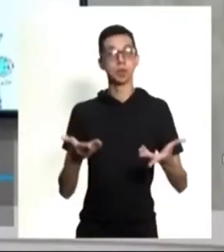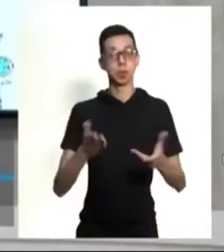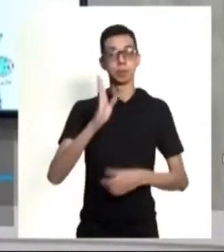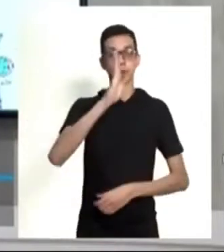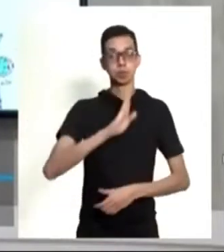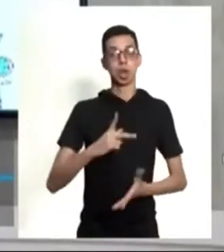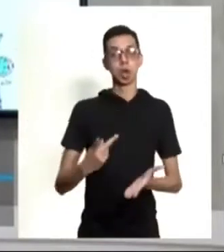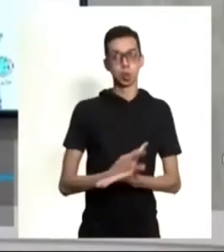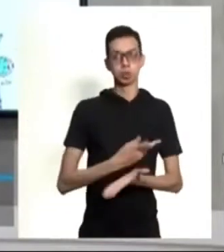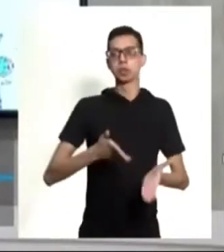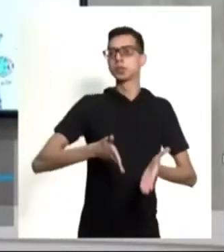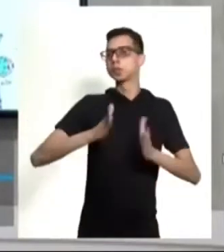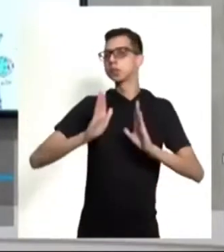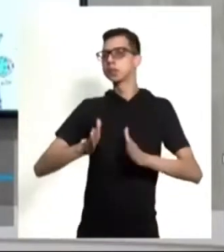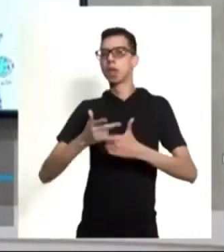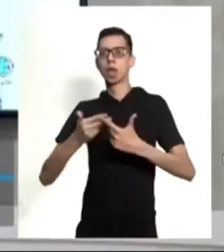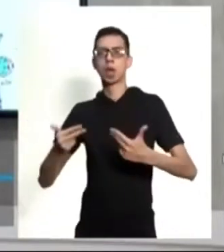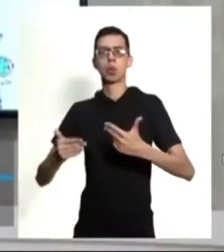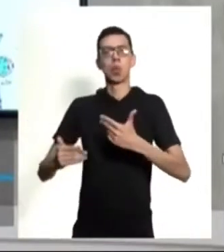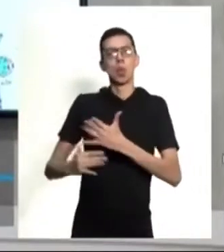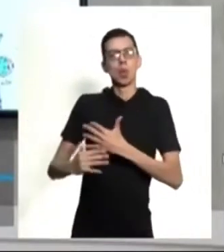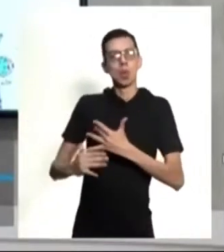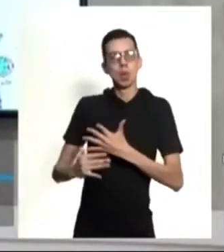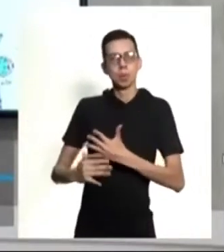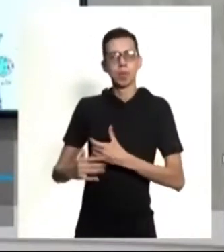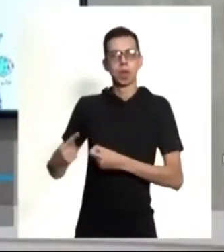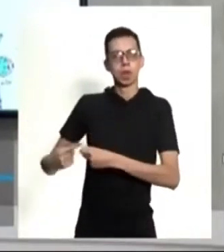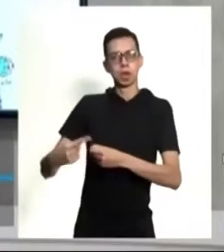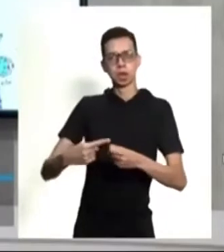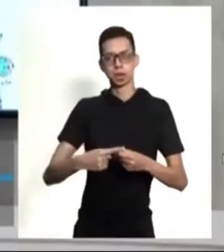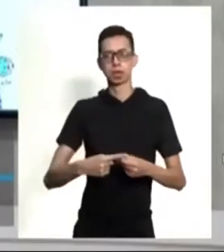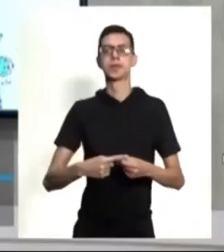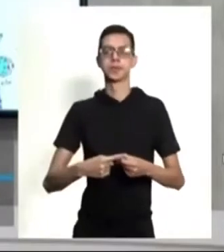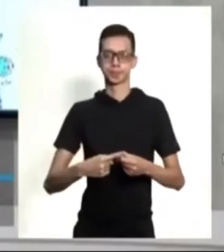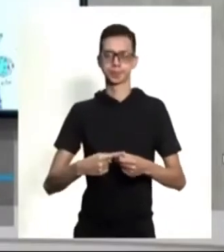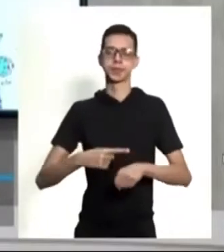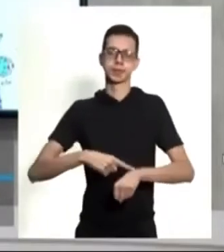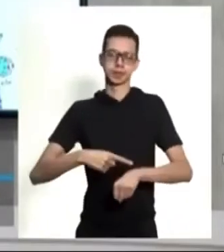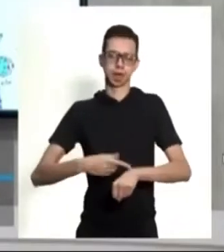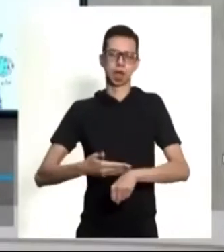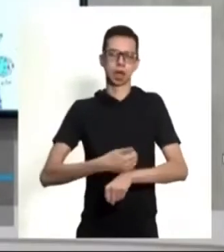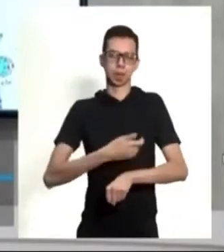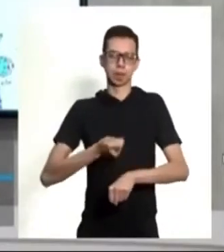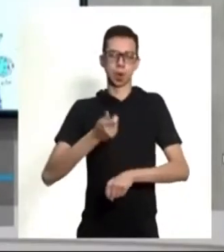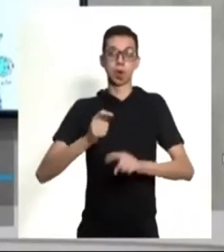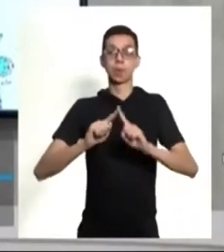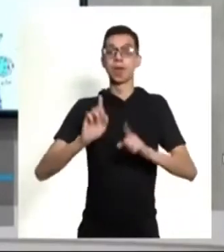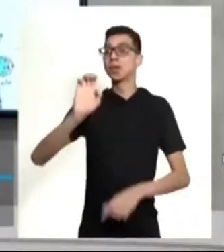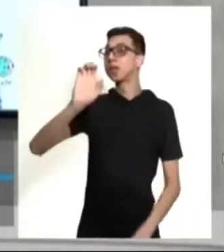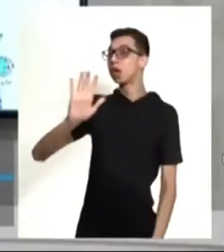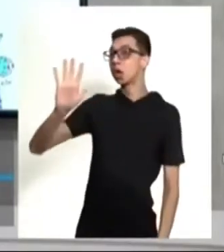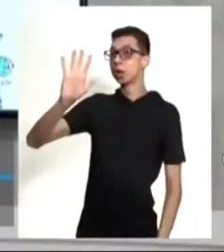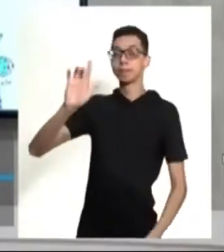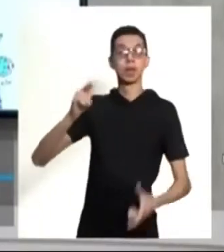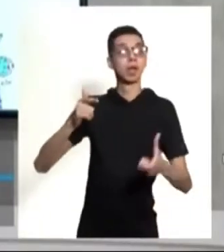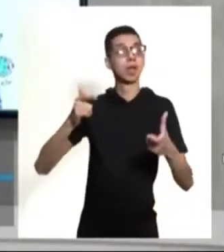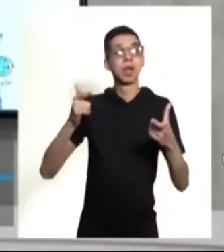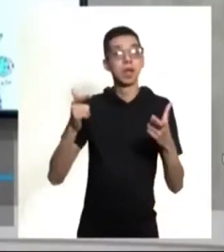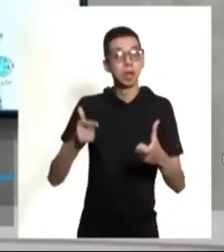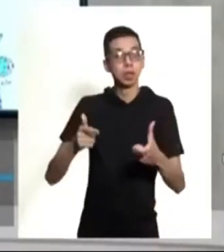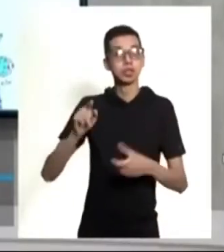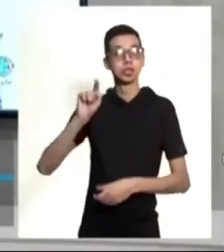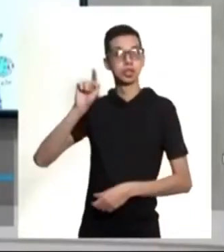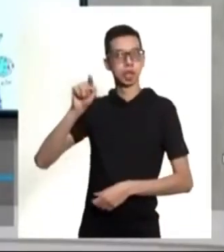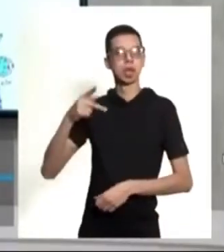recente. Né? É um fato recente. Isso acontece em meados do século XX. Agora, na Europa, aconteceu muito antes,